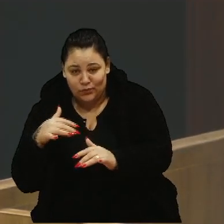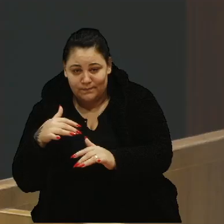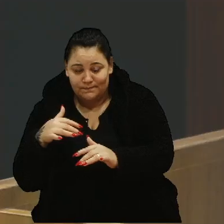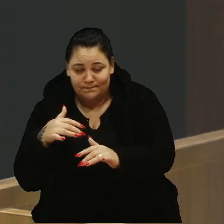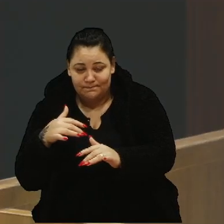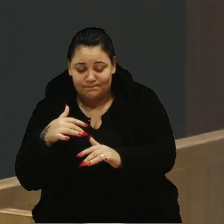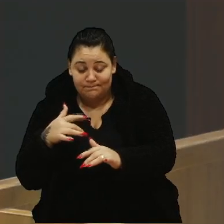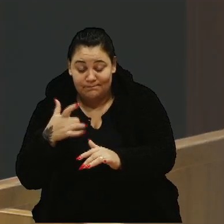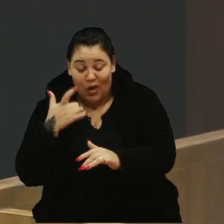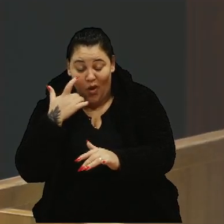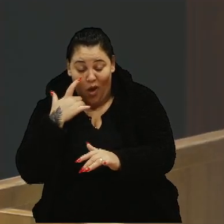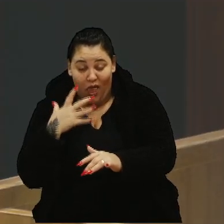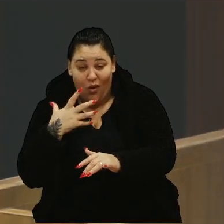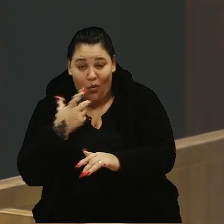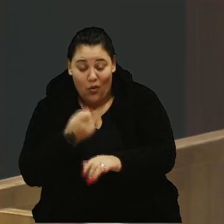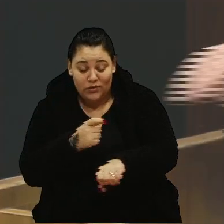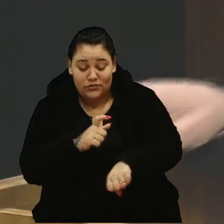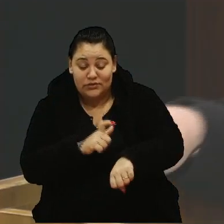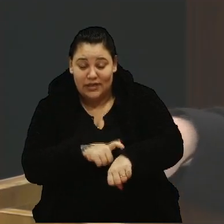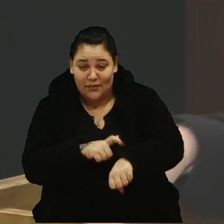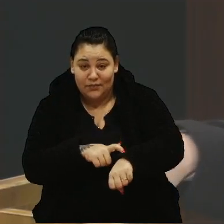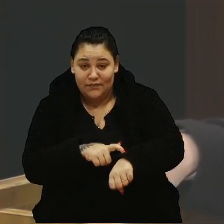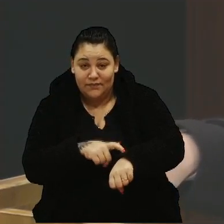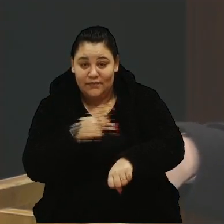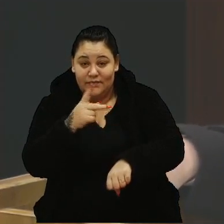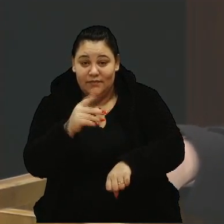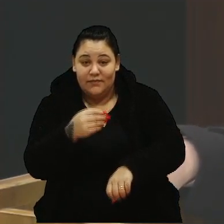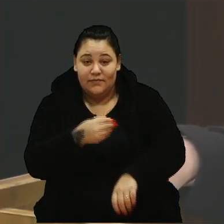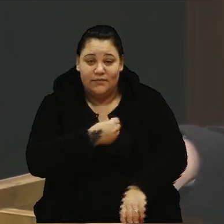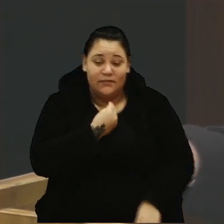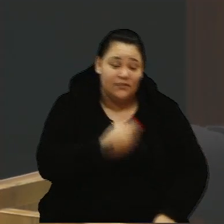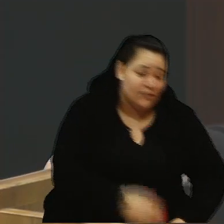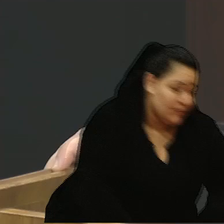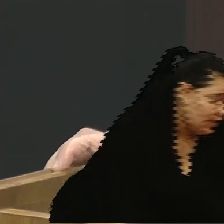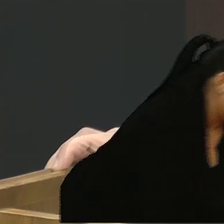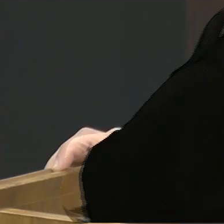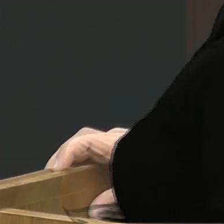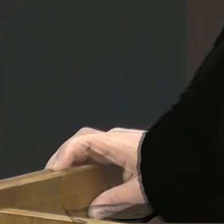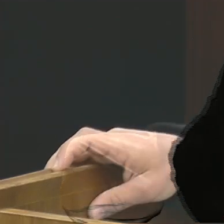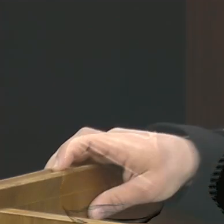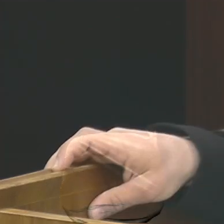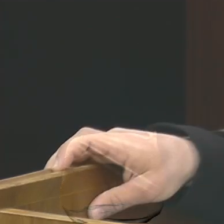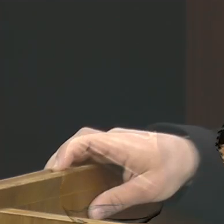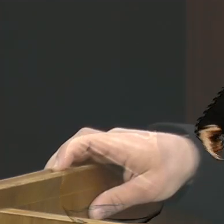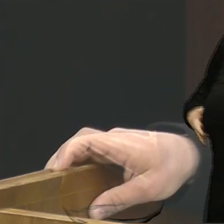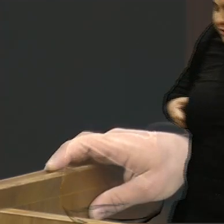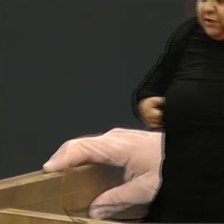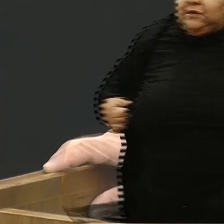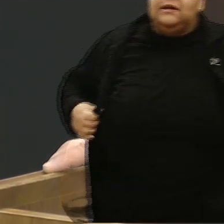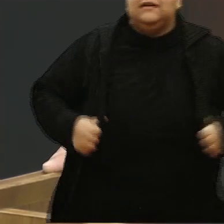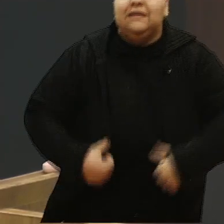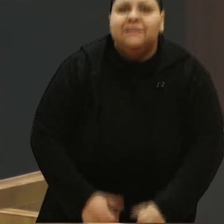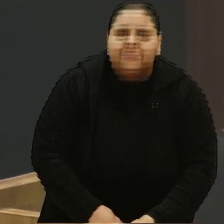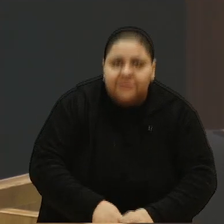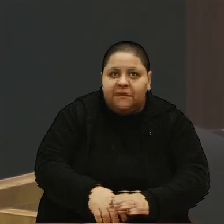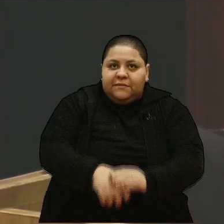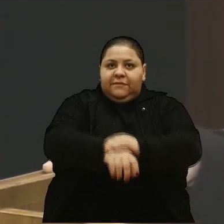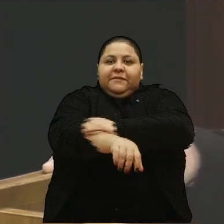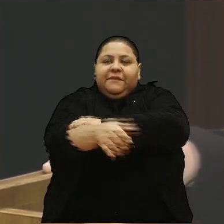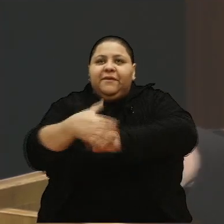Olha quanto tempo da sua vida que você dedica ao trânsito. Aqui nós estamos falando também de saúde